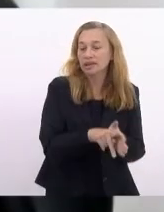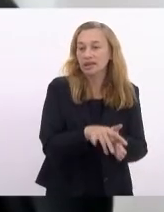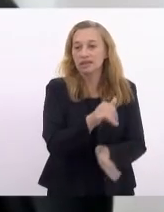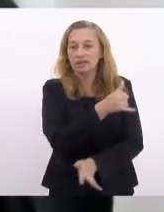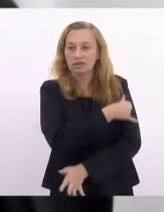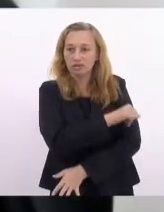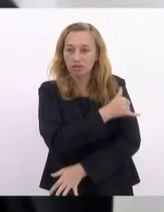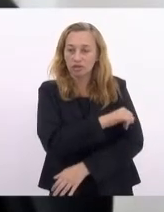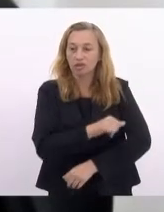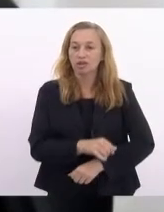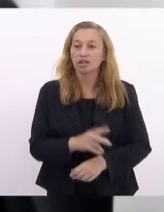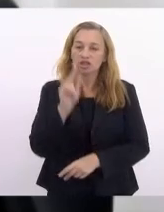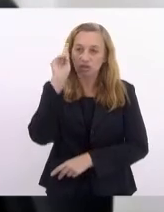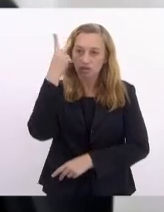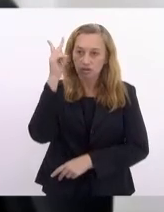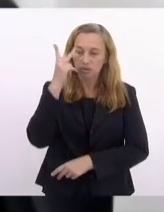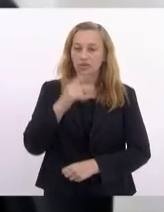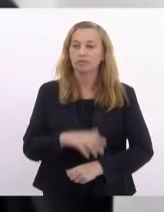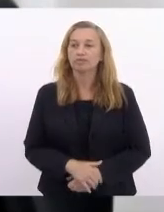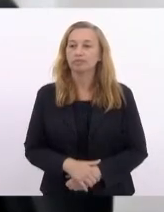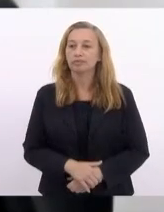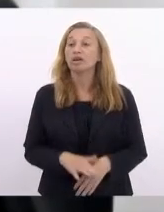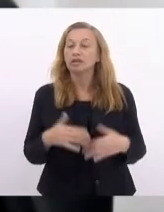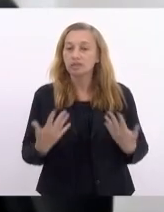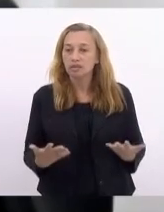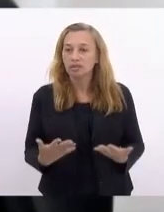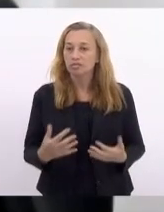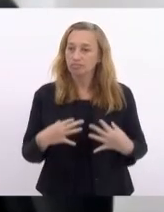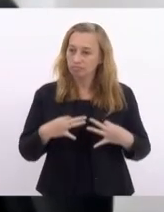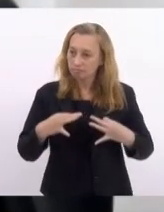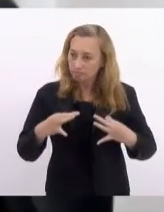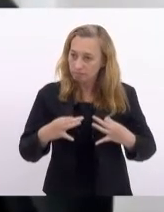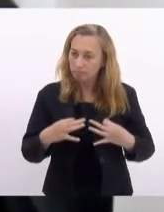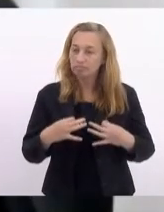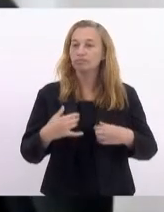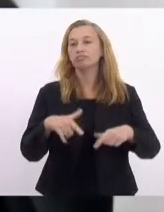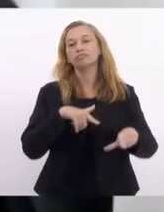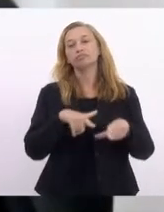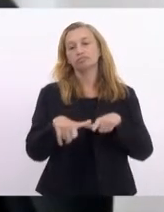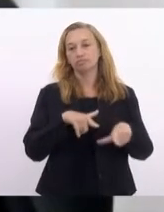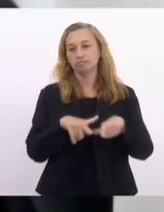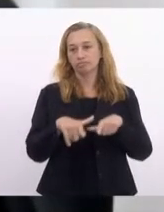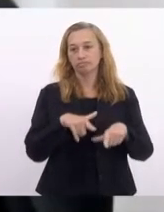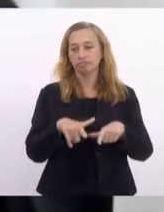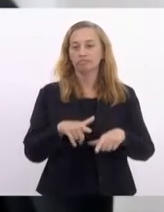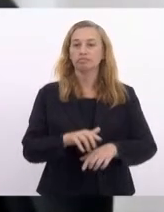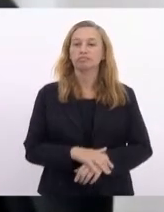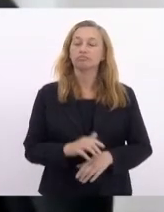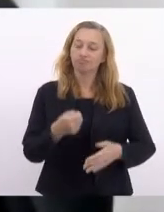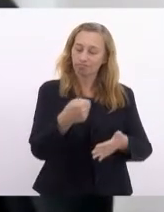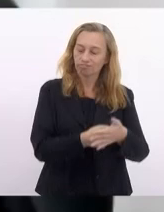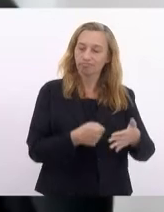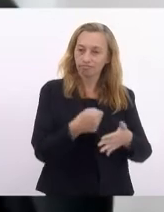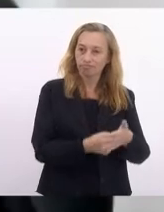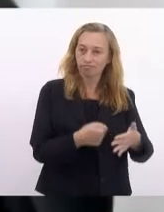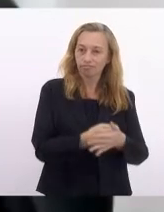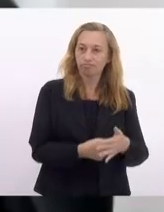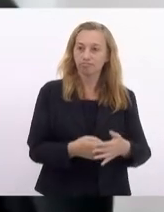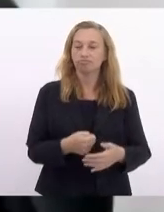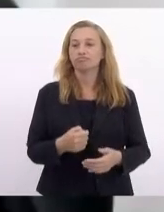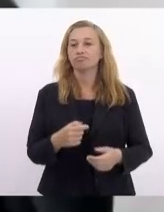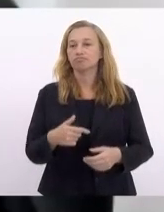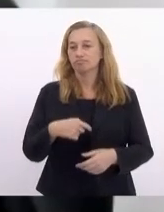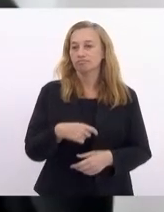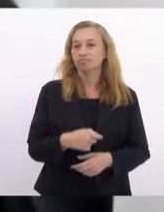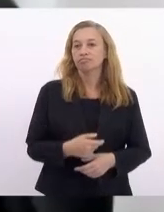é Paquetá historicamente. Então, também coloco aqui o nosso mandato à disposição nessa luta. Nós estamos aí na